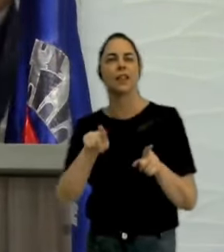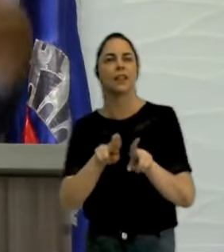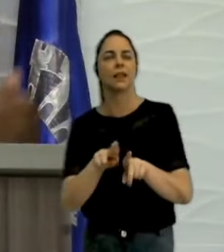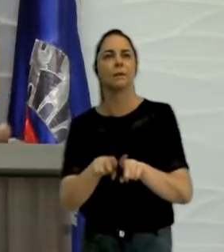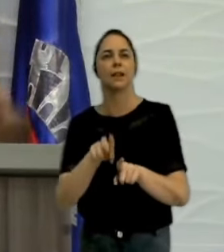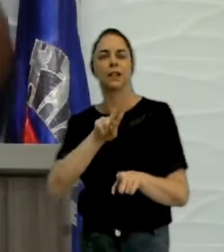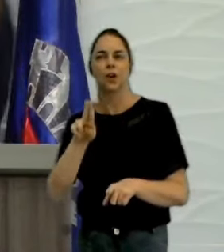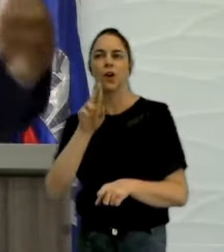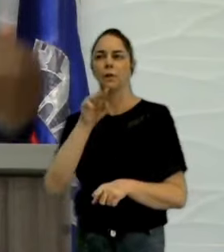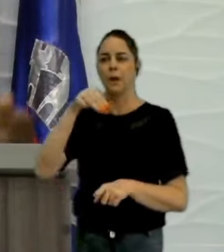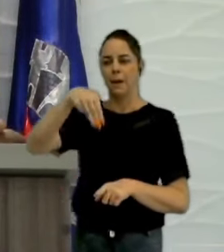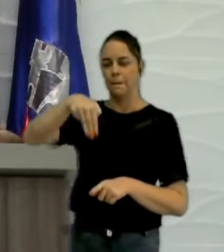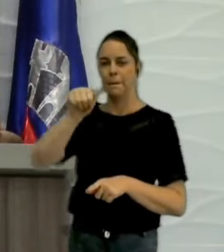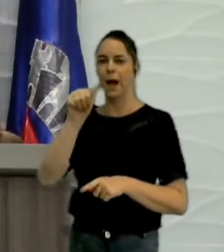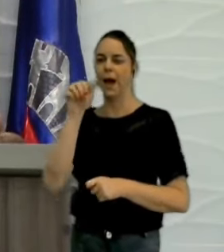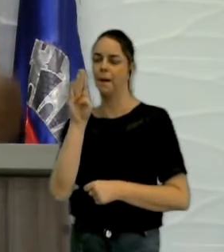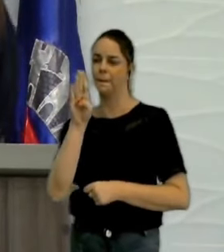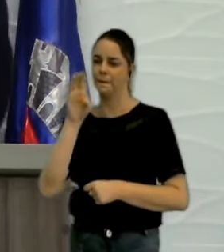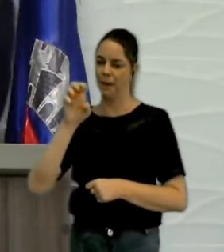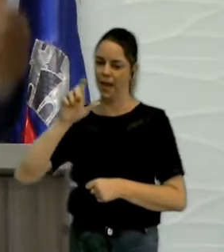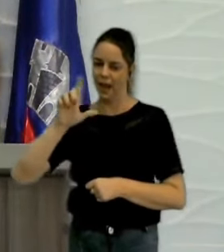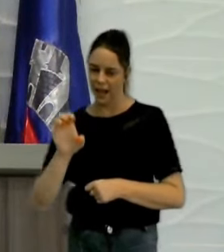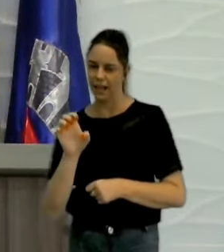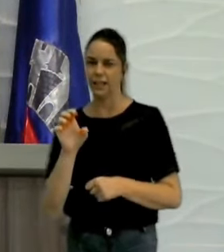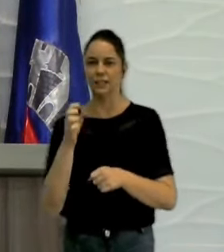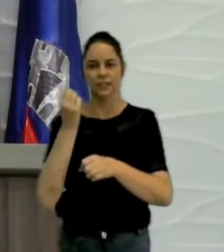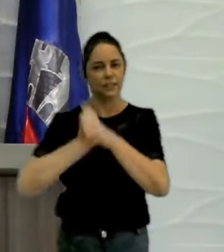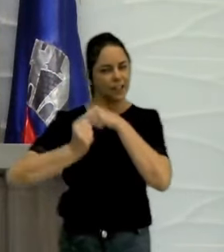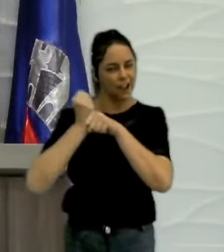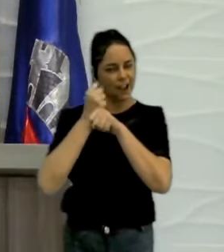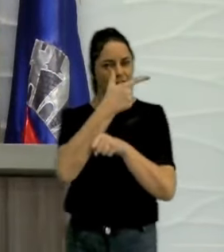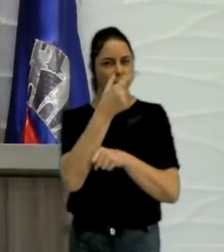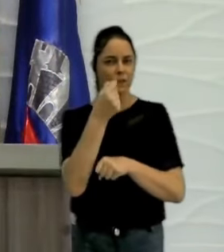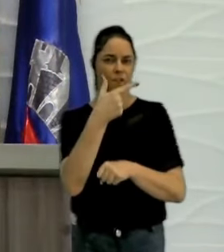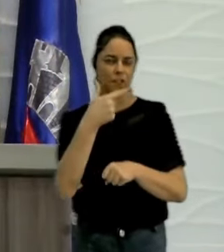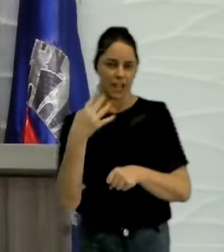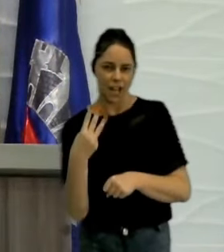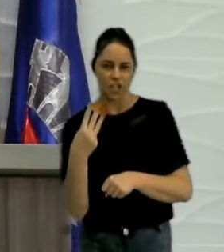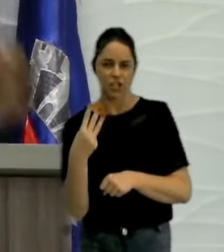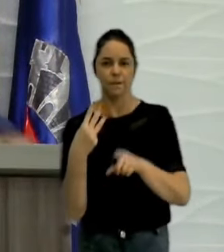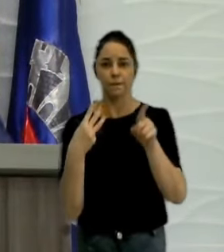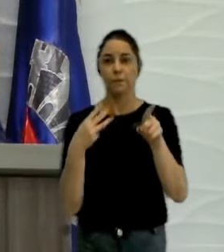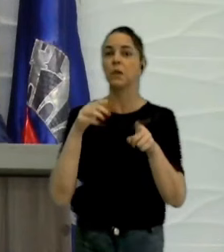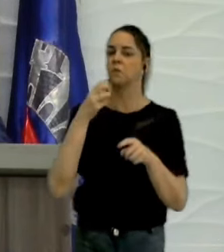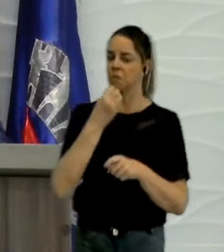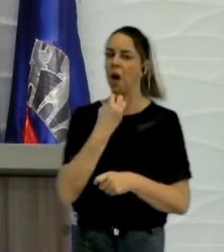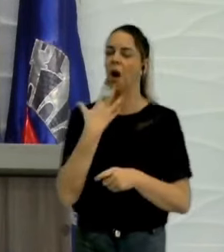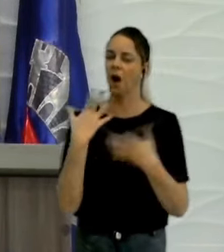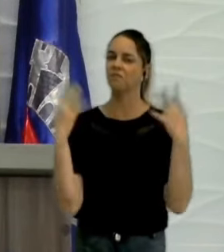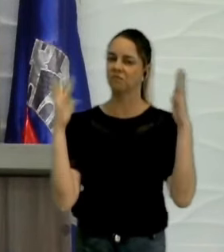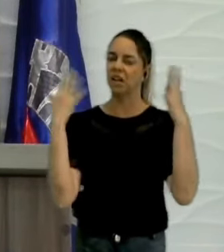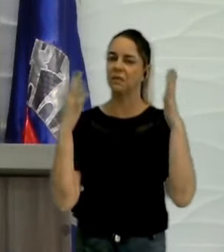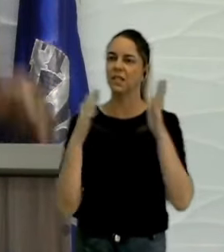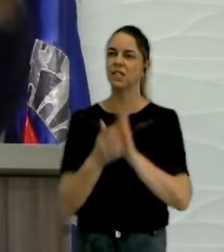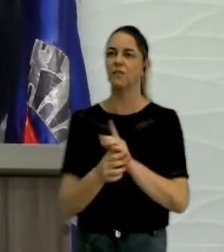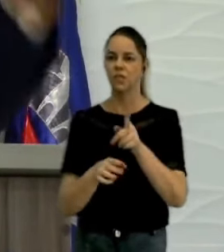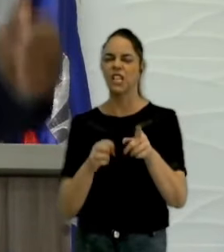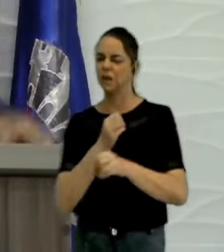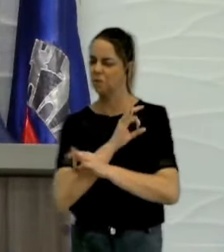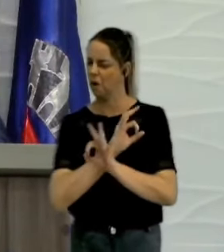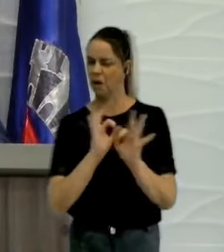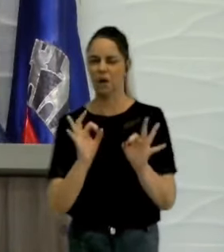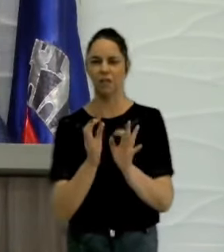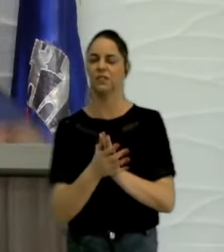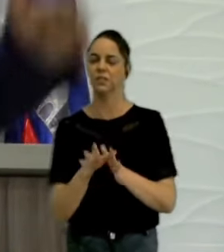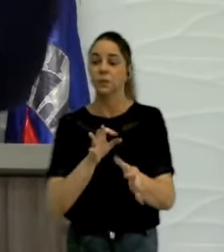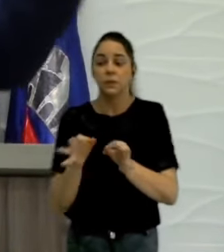também nas notas do ano 2023. Você está de parabéns, Mabelle. Valeu por tudo, vocês são bacana e